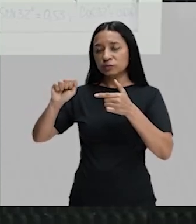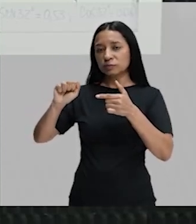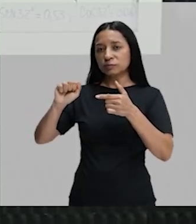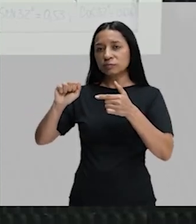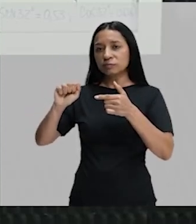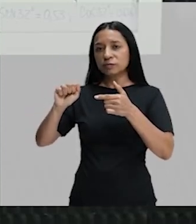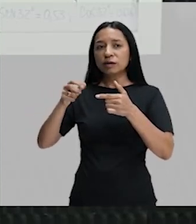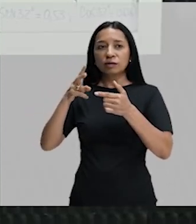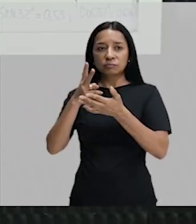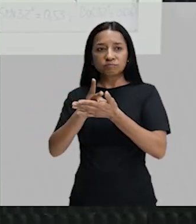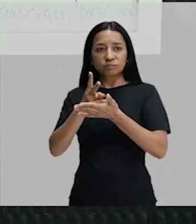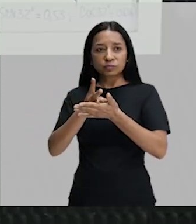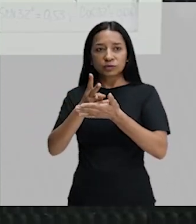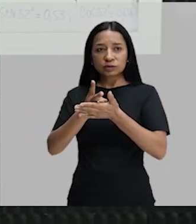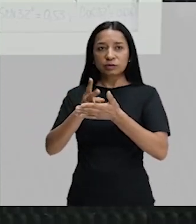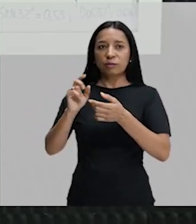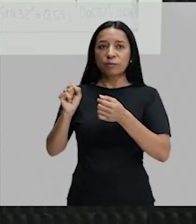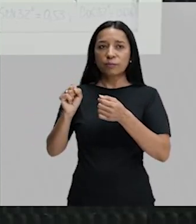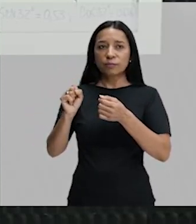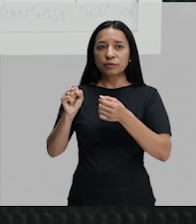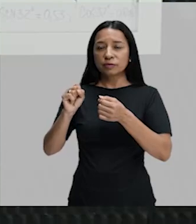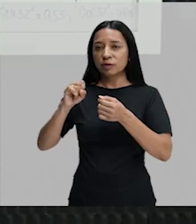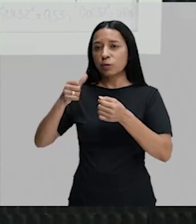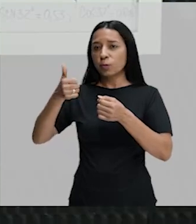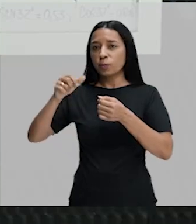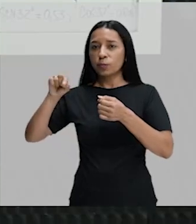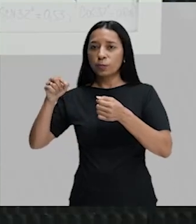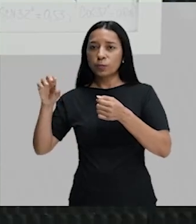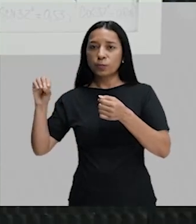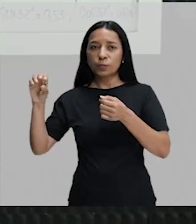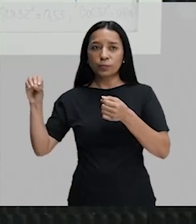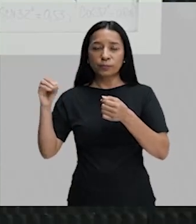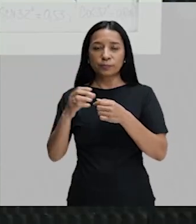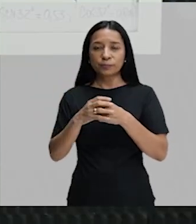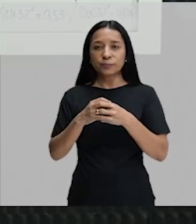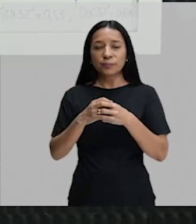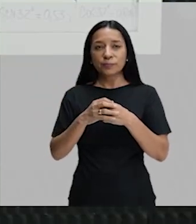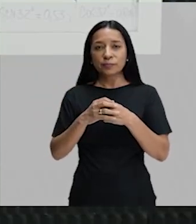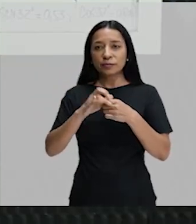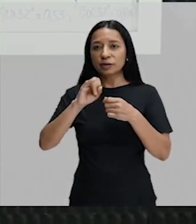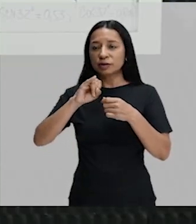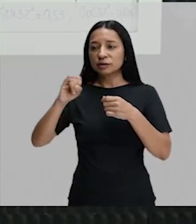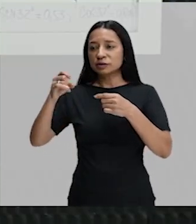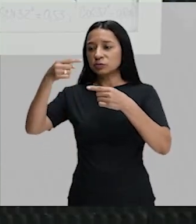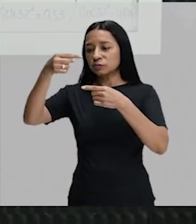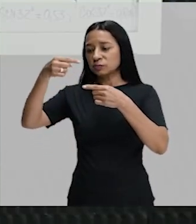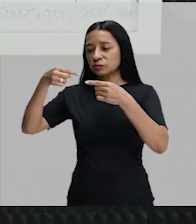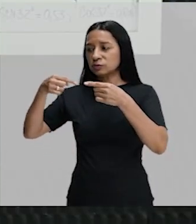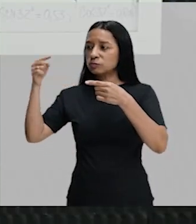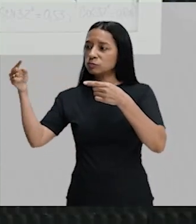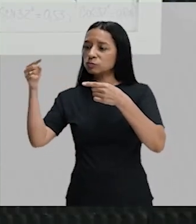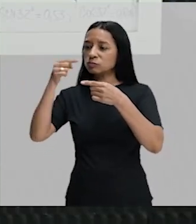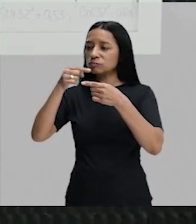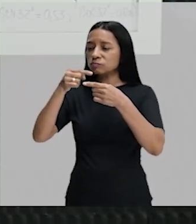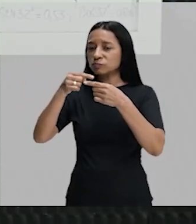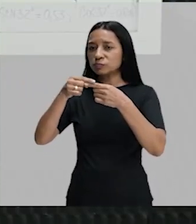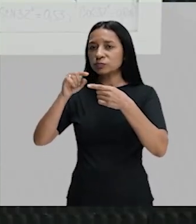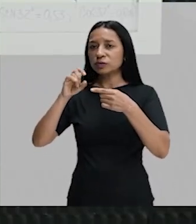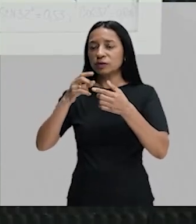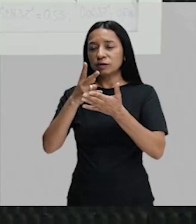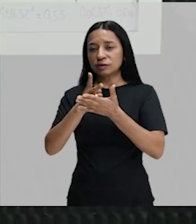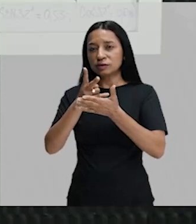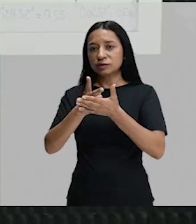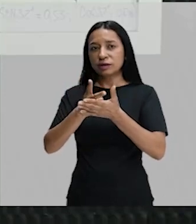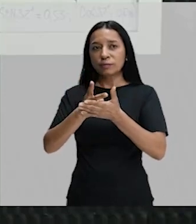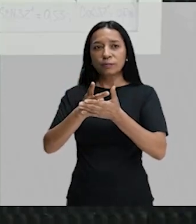cateto adjacente pela hipotenusa, vai dar sempre esse. E se eu dividir os dois catetos, vai dar sempre esse aqui. Ó.